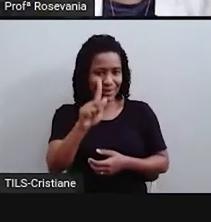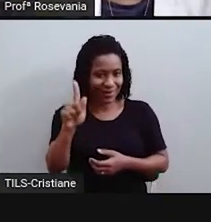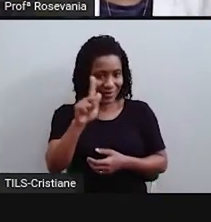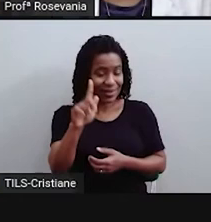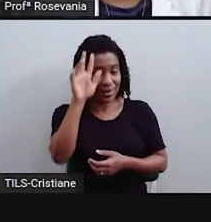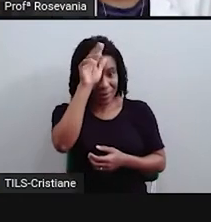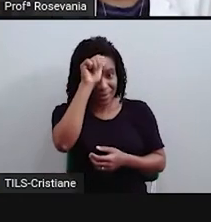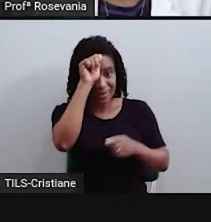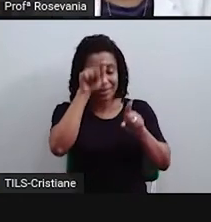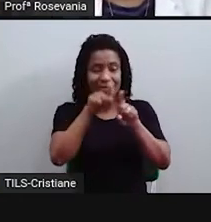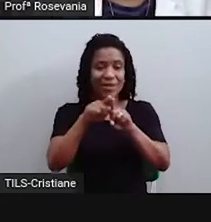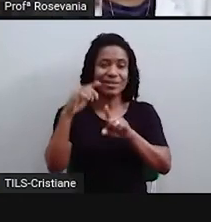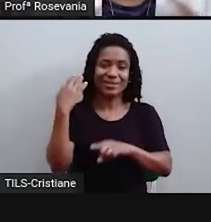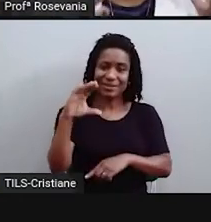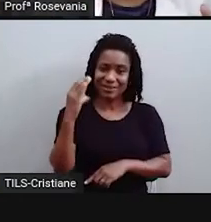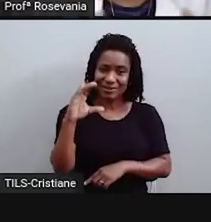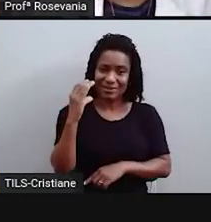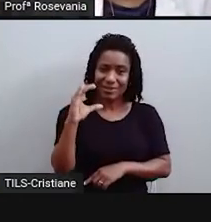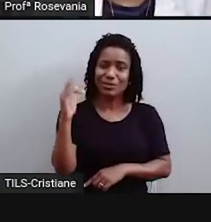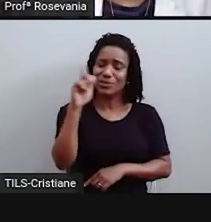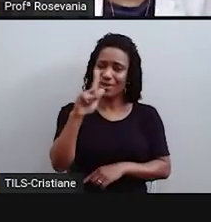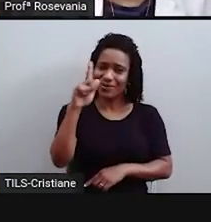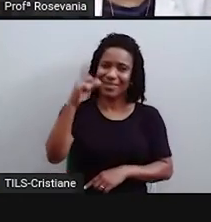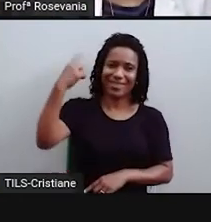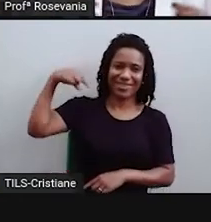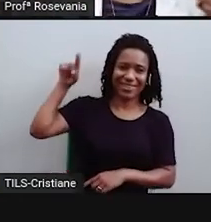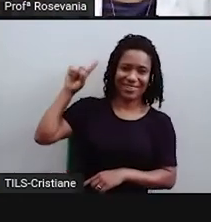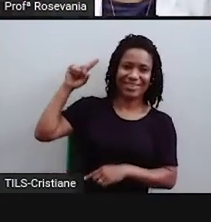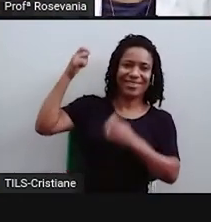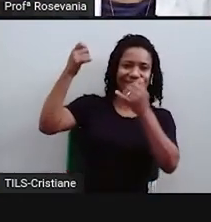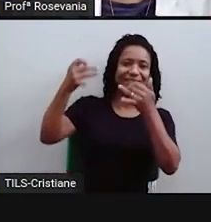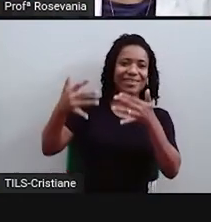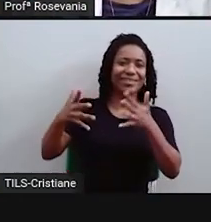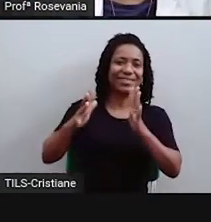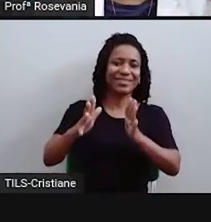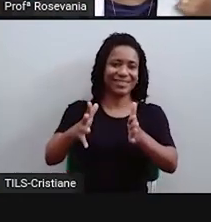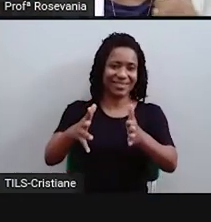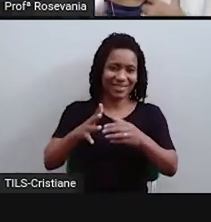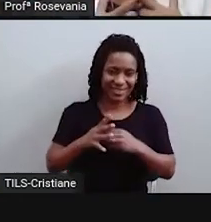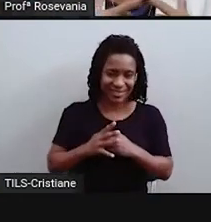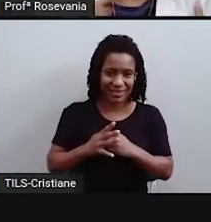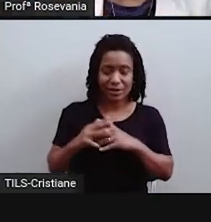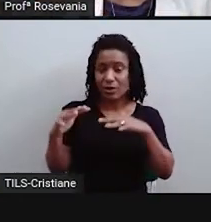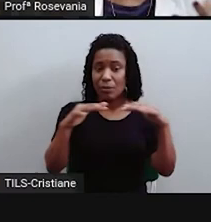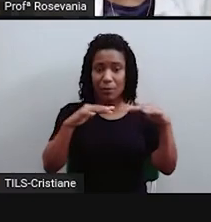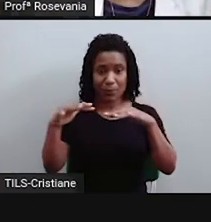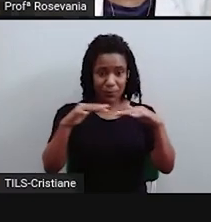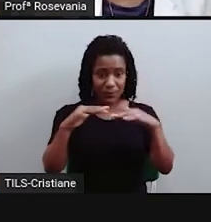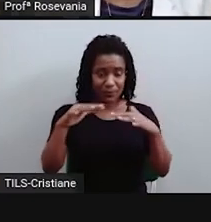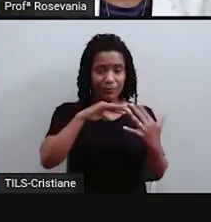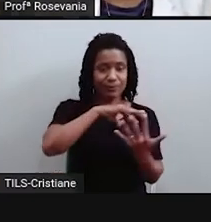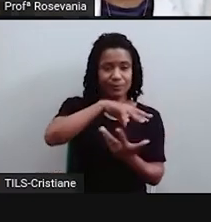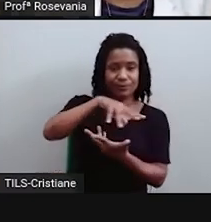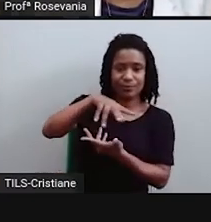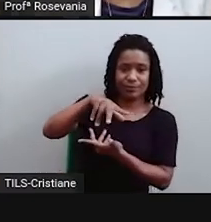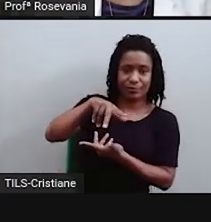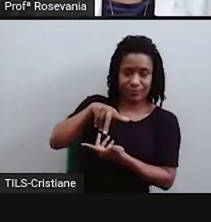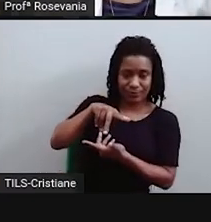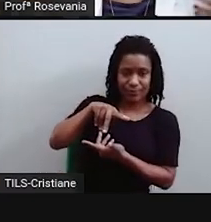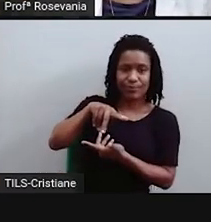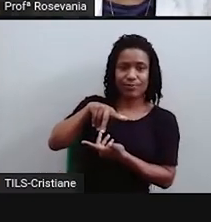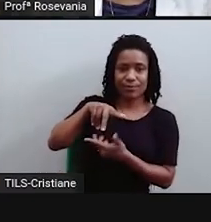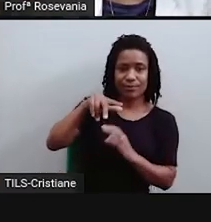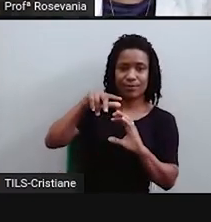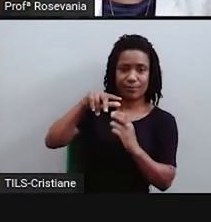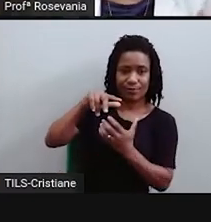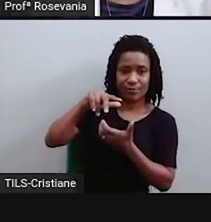menos em outras aulas de geografia, já tem uma noçãozinha do que eu estou falando. Ainda esse movimento que a Terra faz em torno do seu próprio eixo